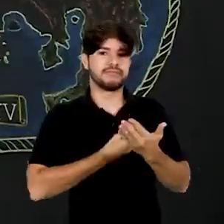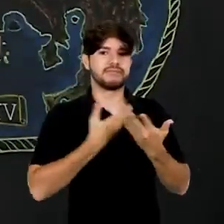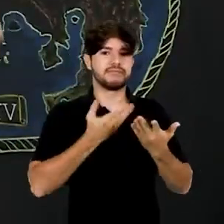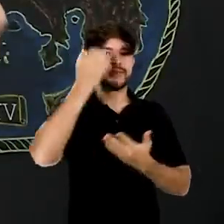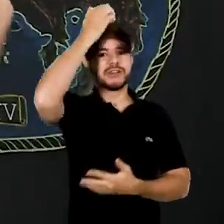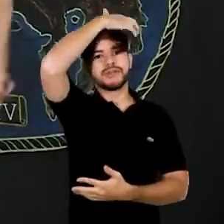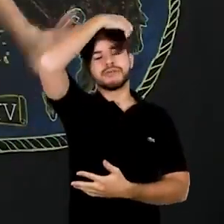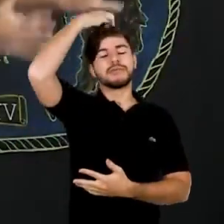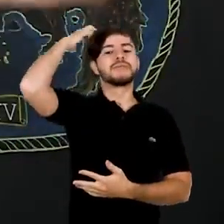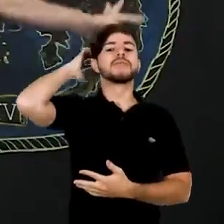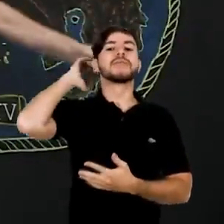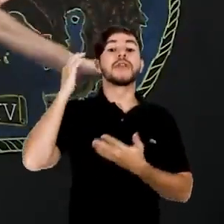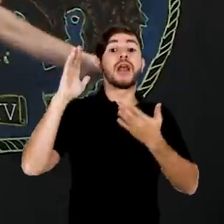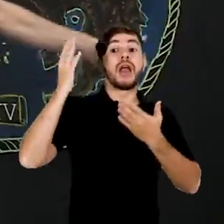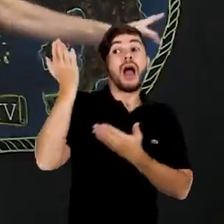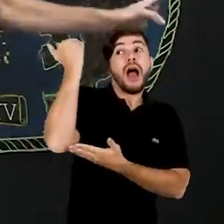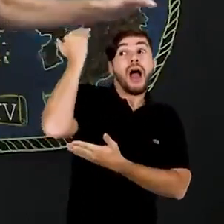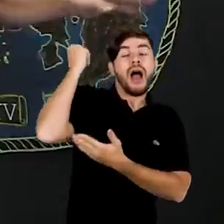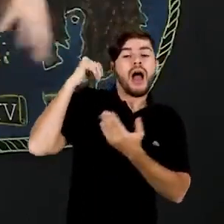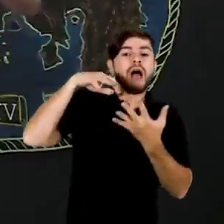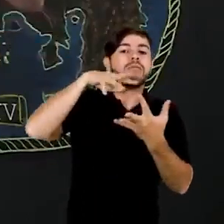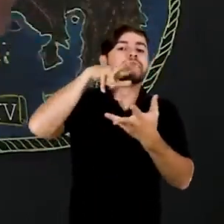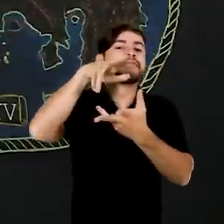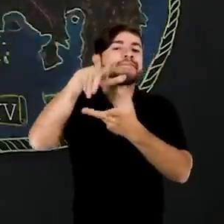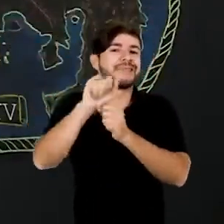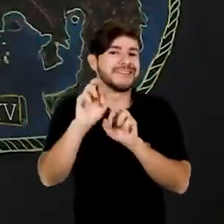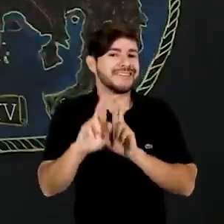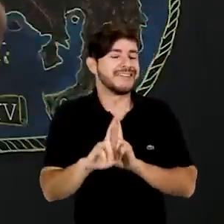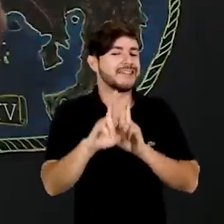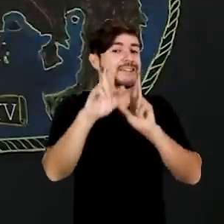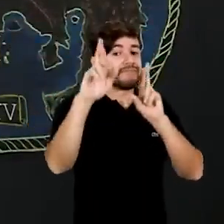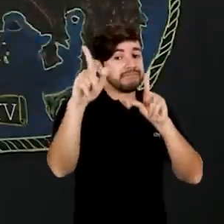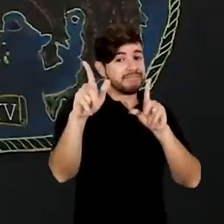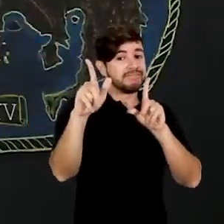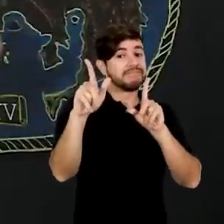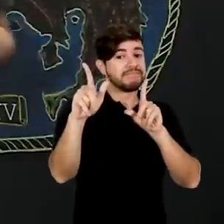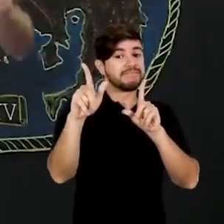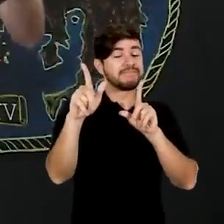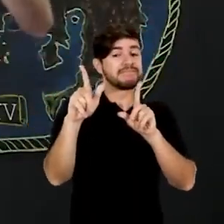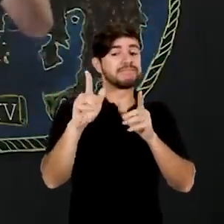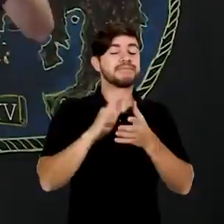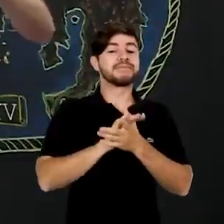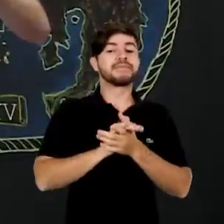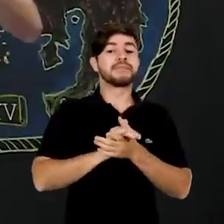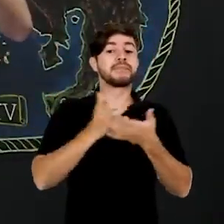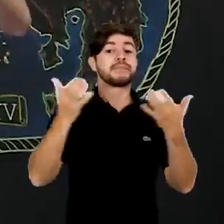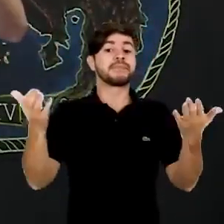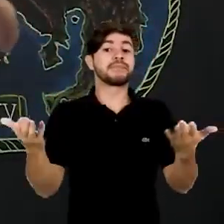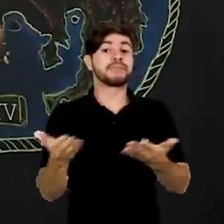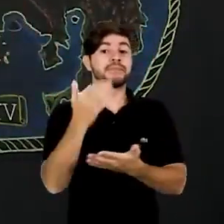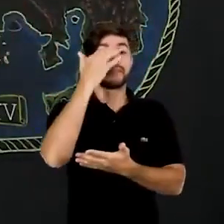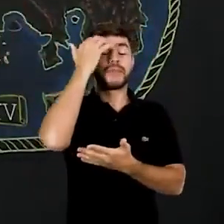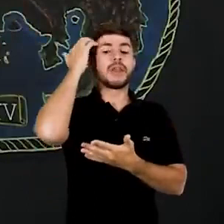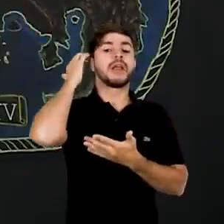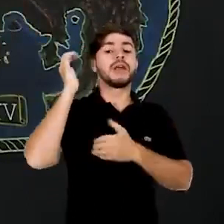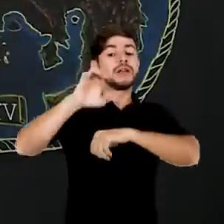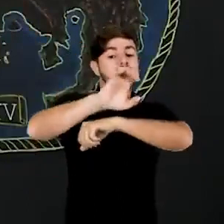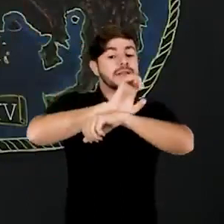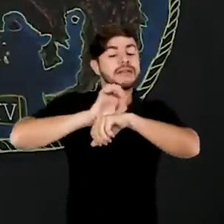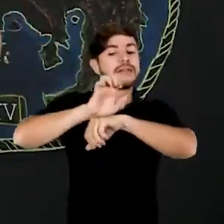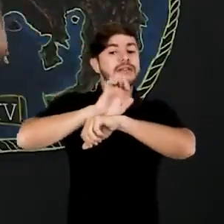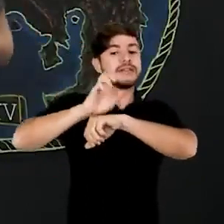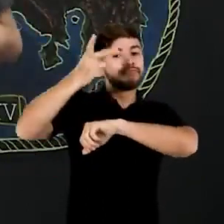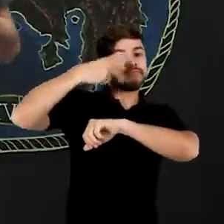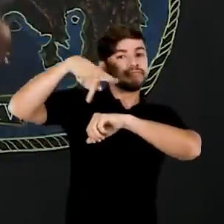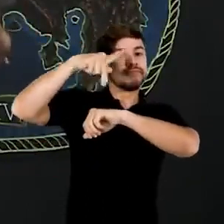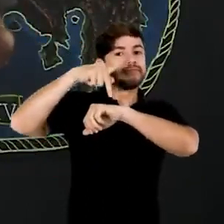que era um mundo diferente daquele da Idade Média, que era fragmentado, dividido em feudos. Esse mundo dos estados-nação é